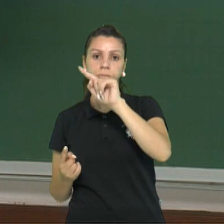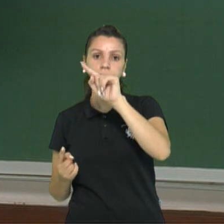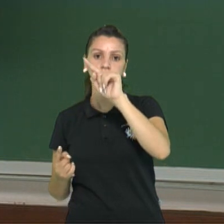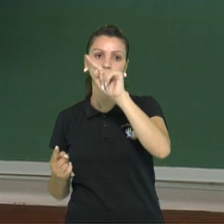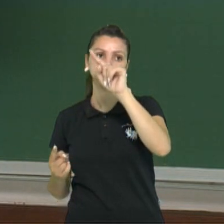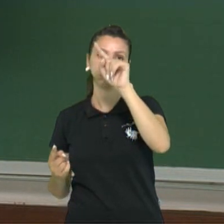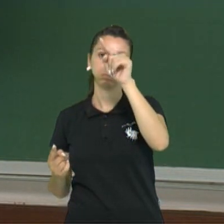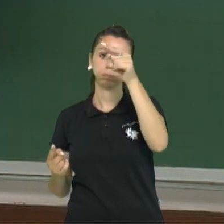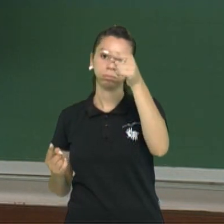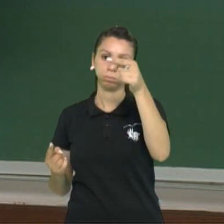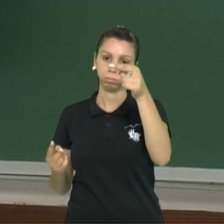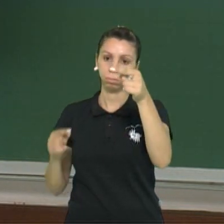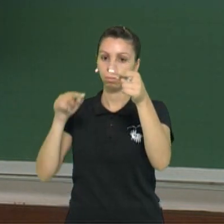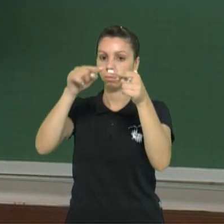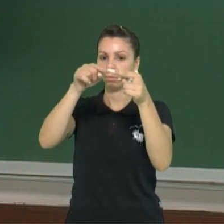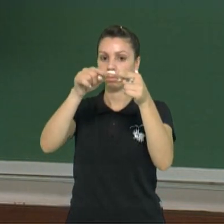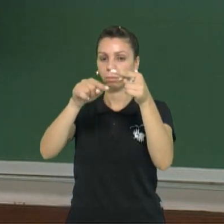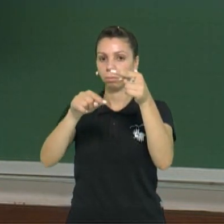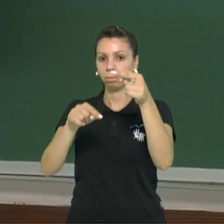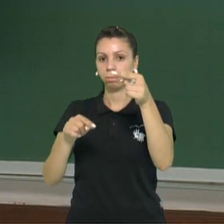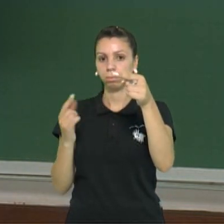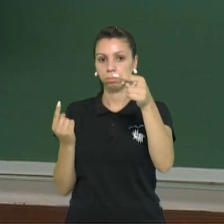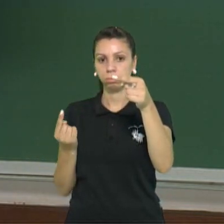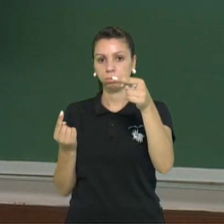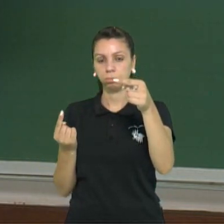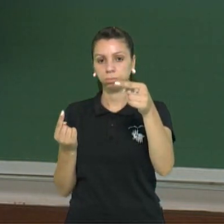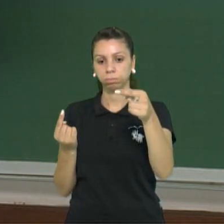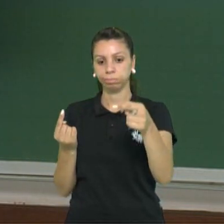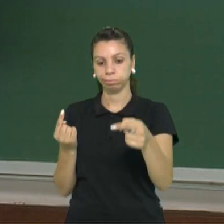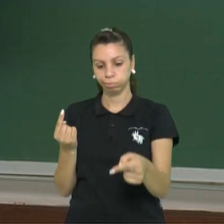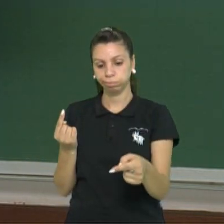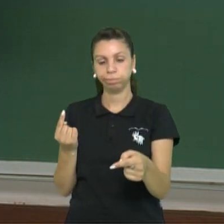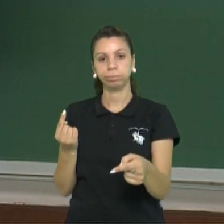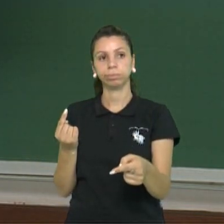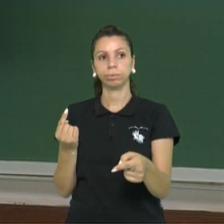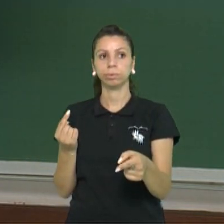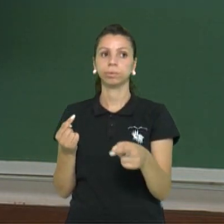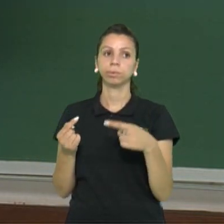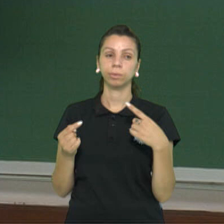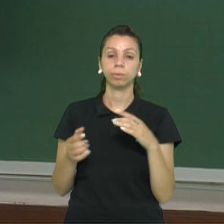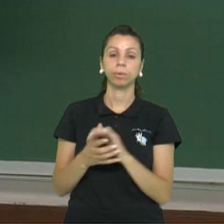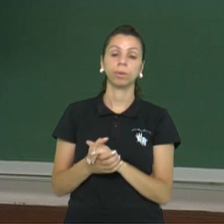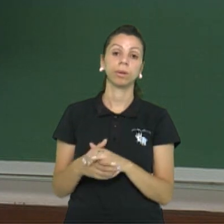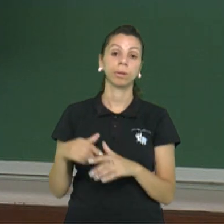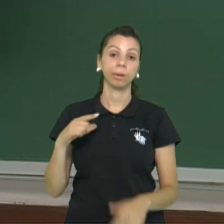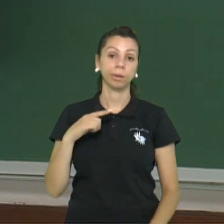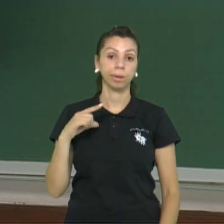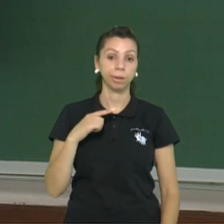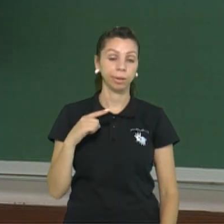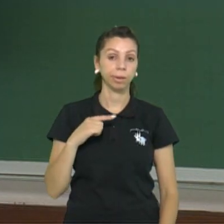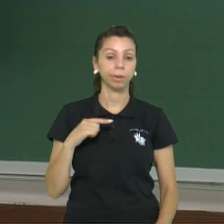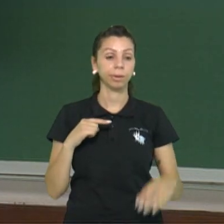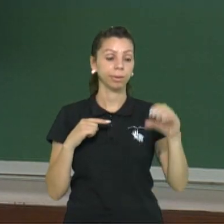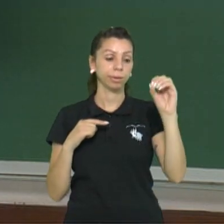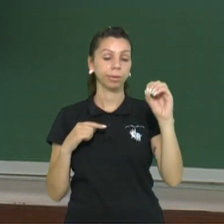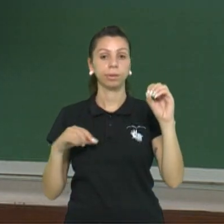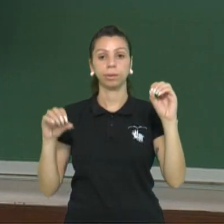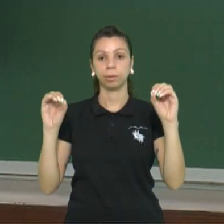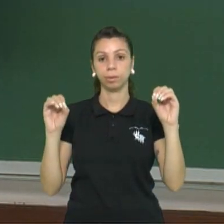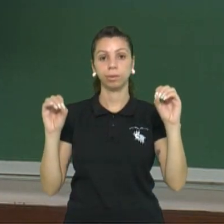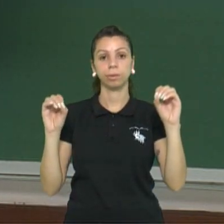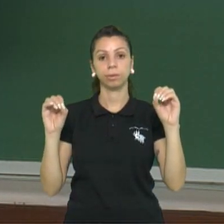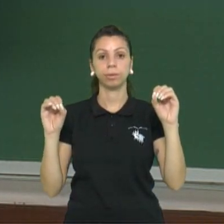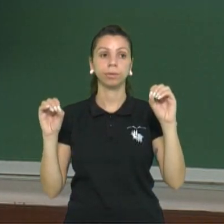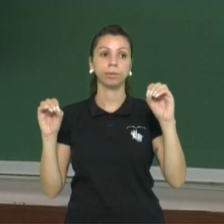quando está subindo, e ele passa pela mesma altura quando ele está descendo. Então, você tem pontos, valores para x